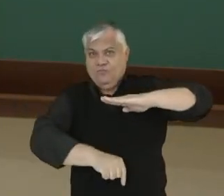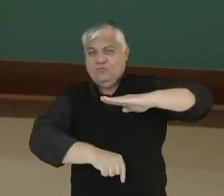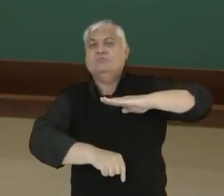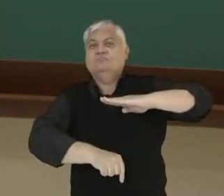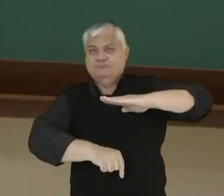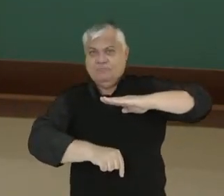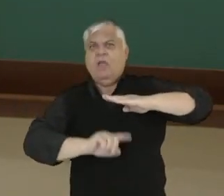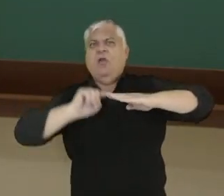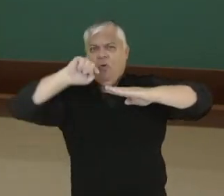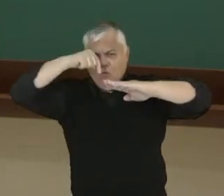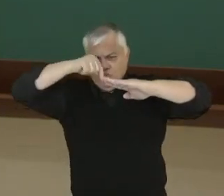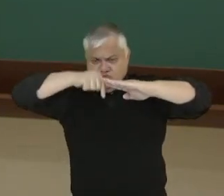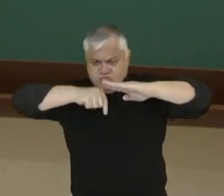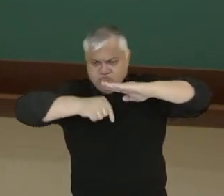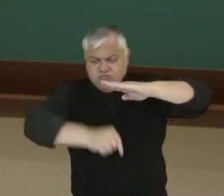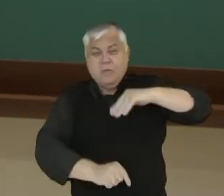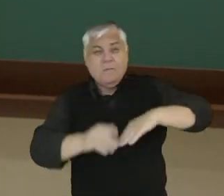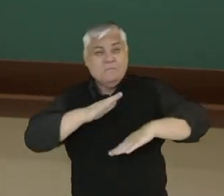Você sabia que depende